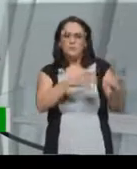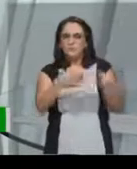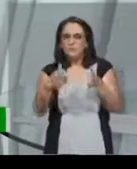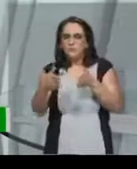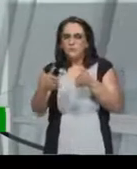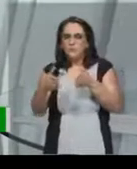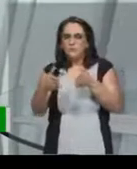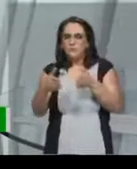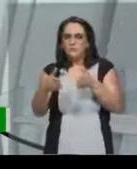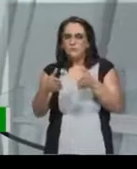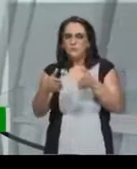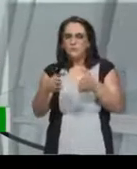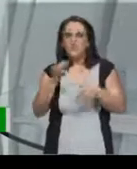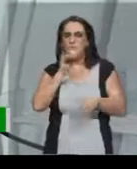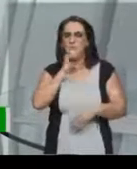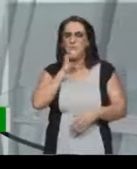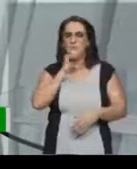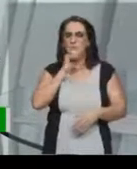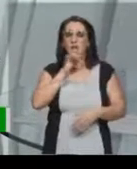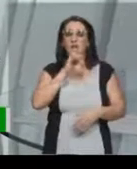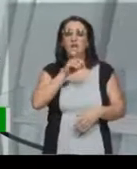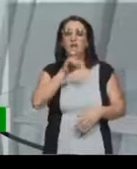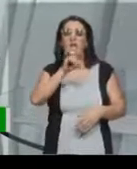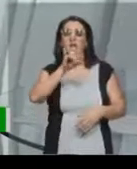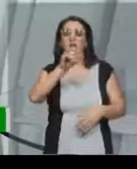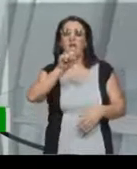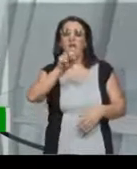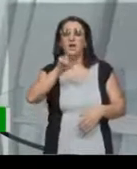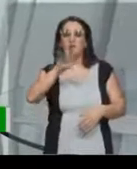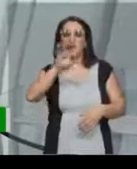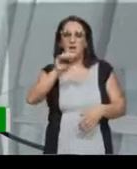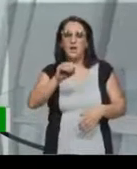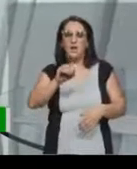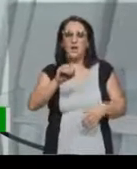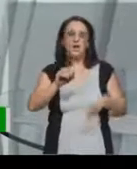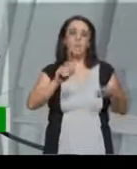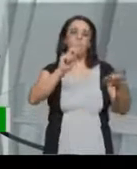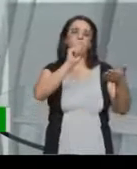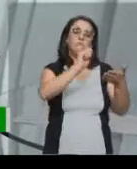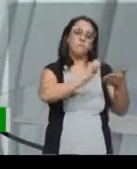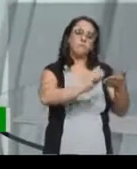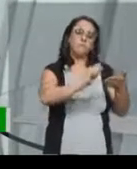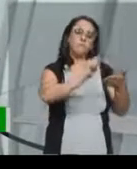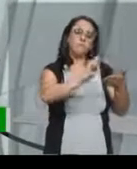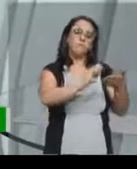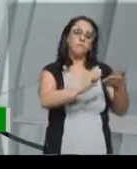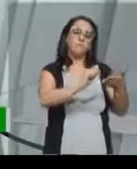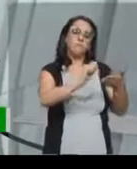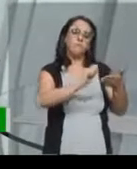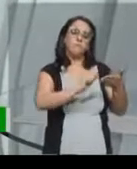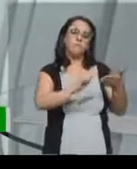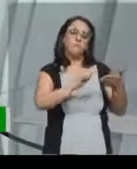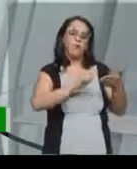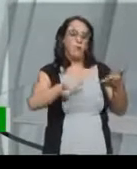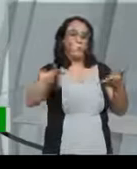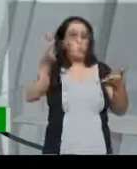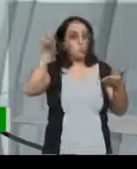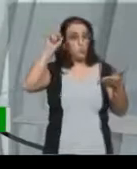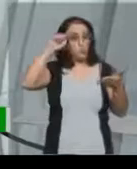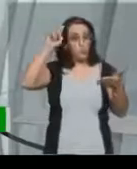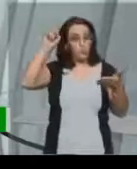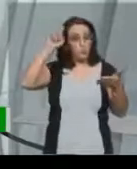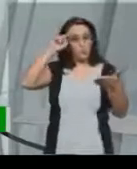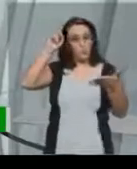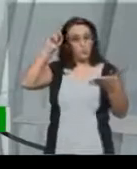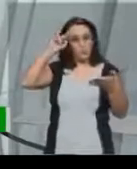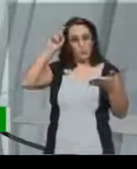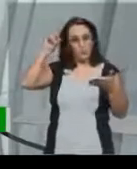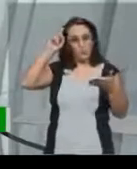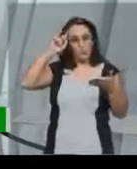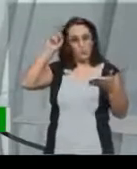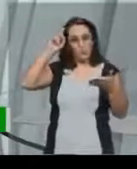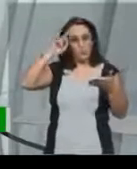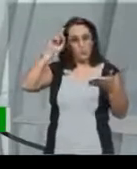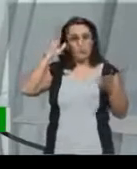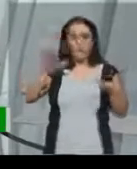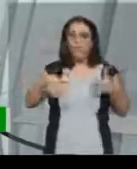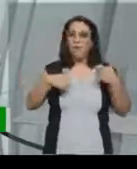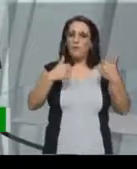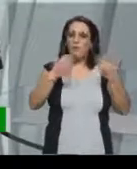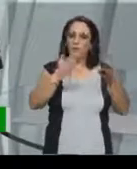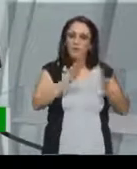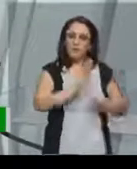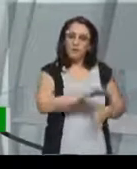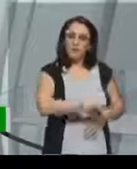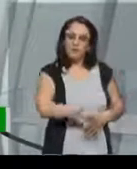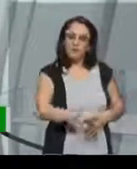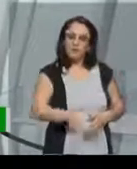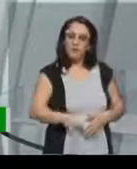O diário tem aquilo mesmo de eu relatar o meu dia a dia, todos os dias. Quando eu era criança, eu tinha um diário. Então, no